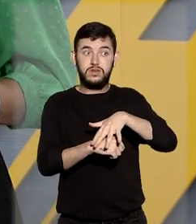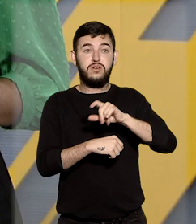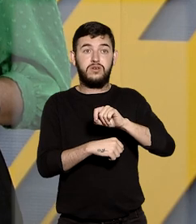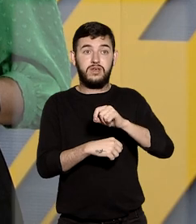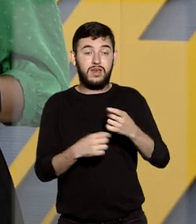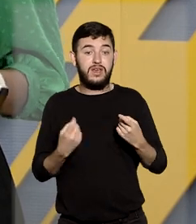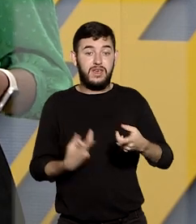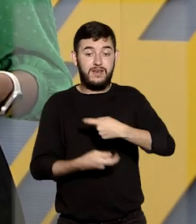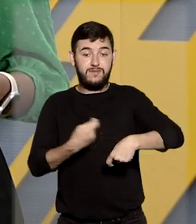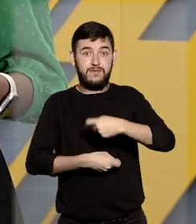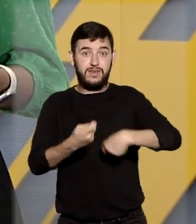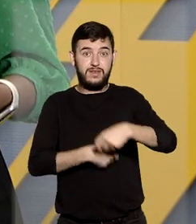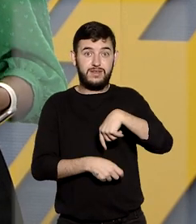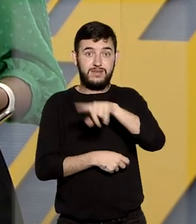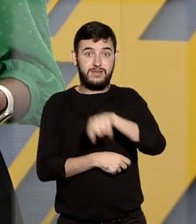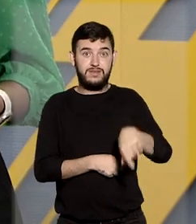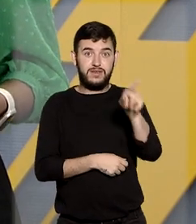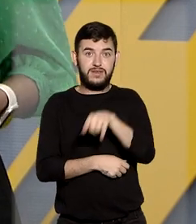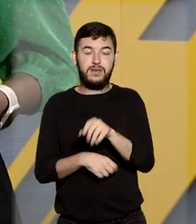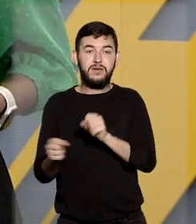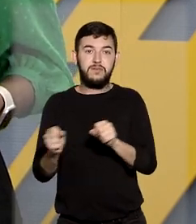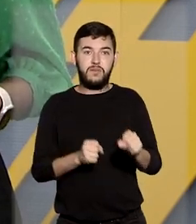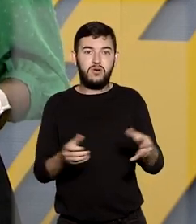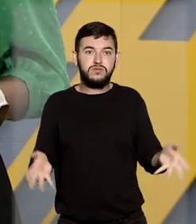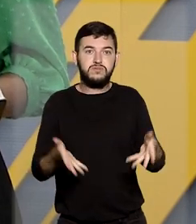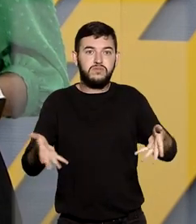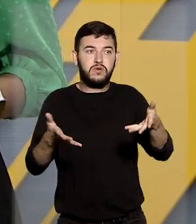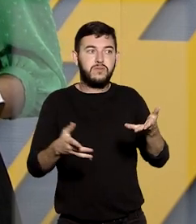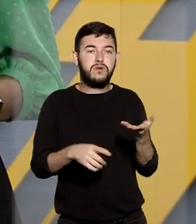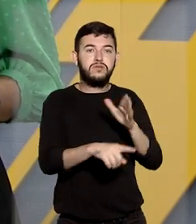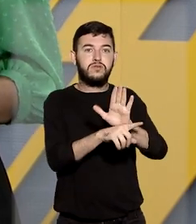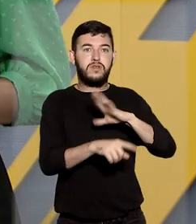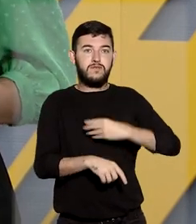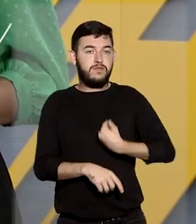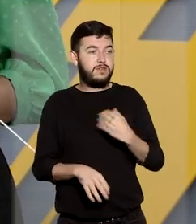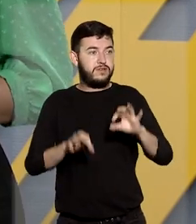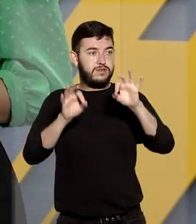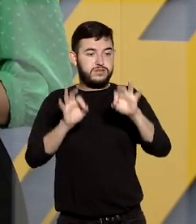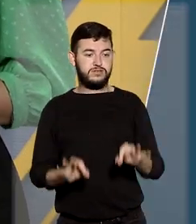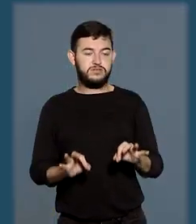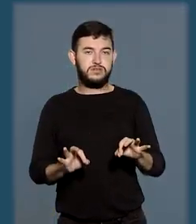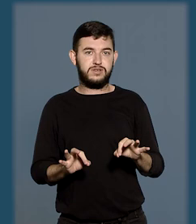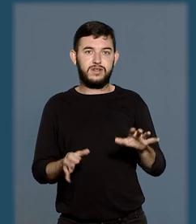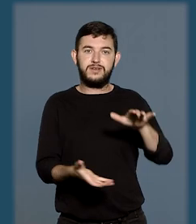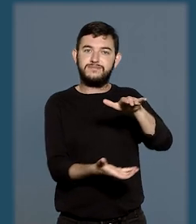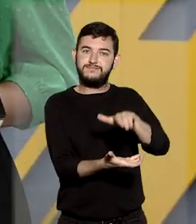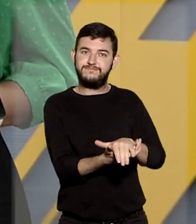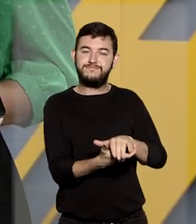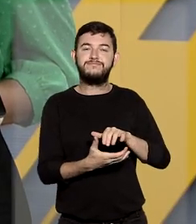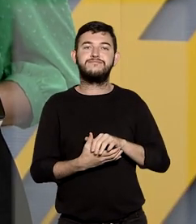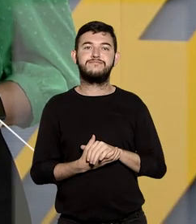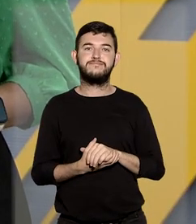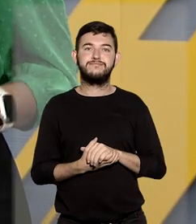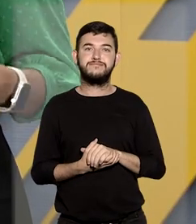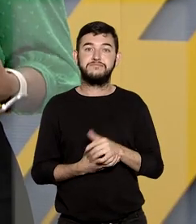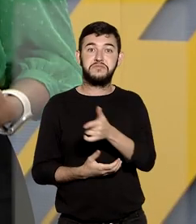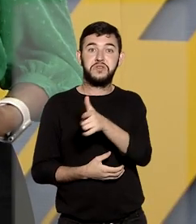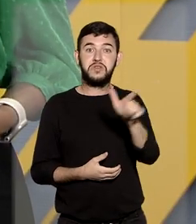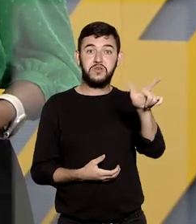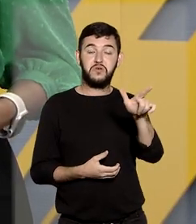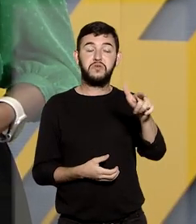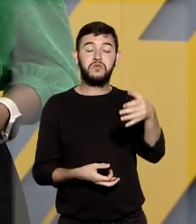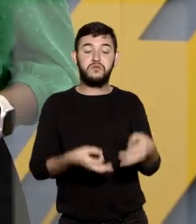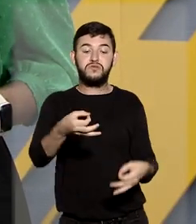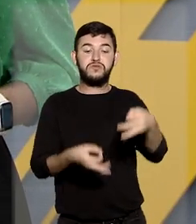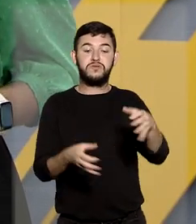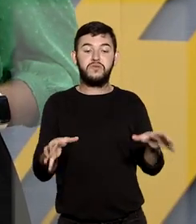cancelamento dos gravames pode proporcionar uma existência com mais dignidade ao casal. Em outro